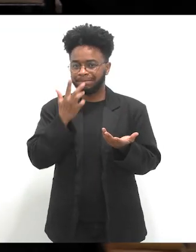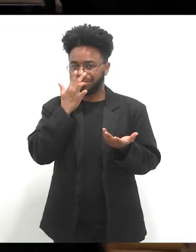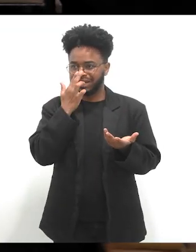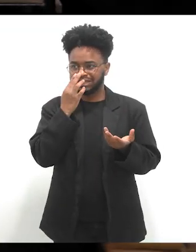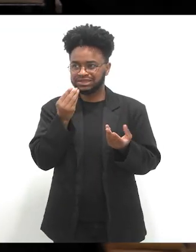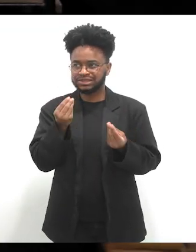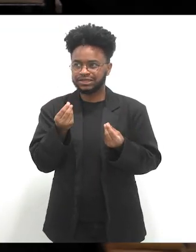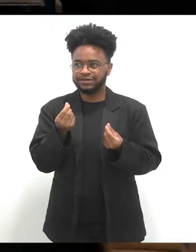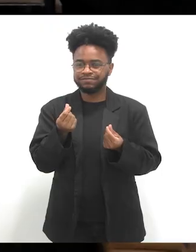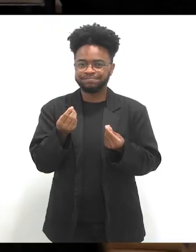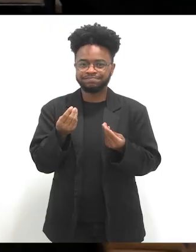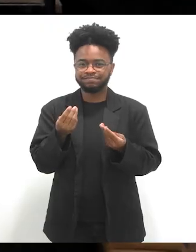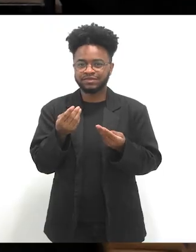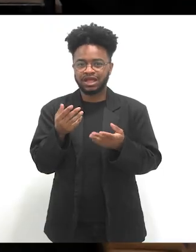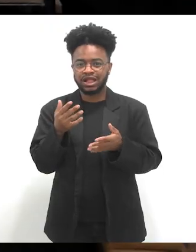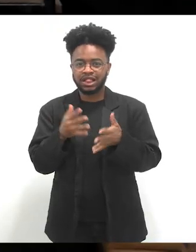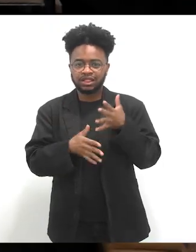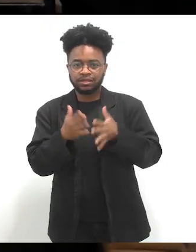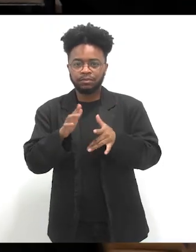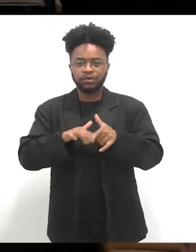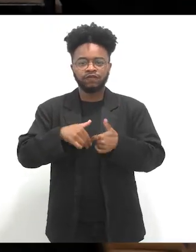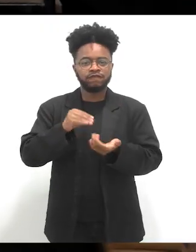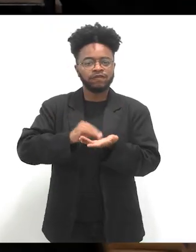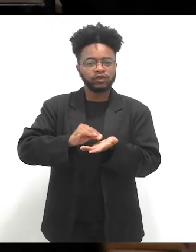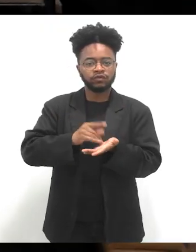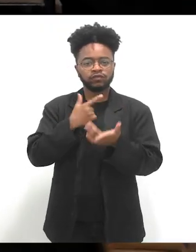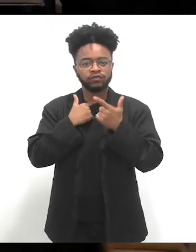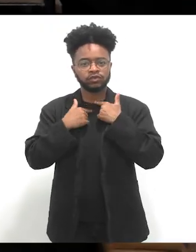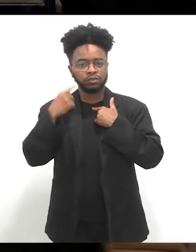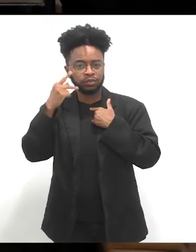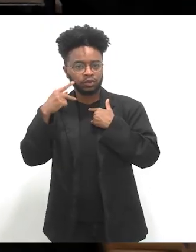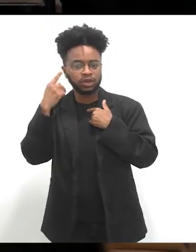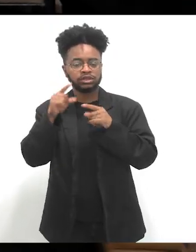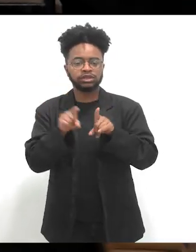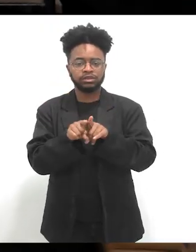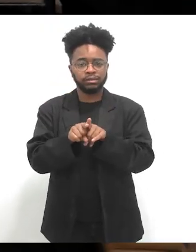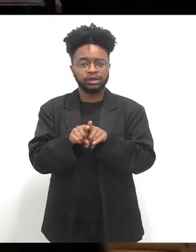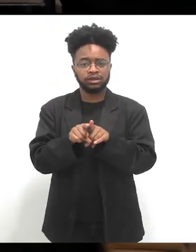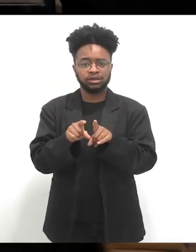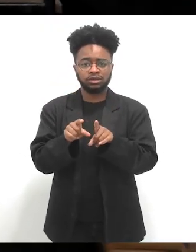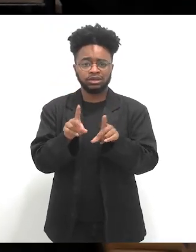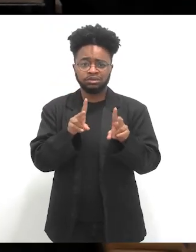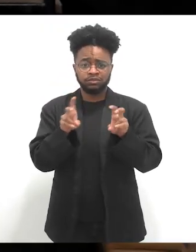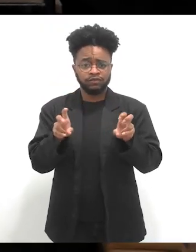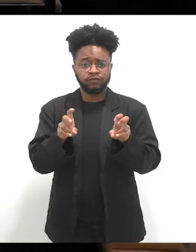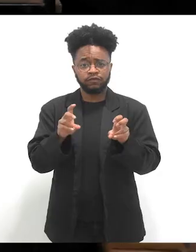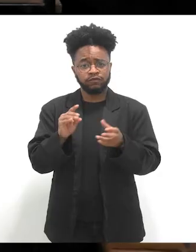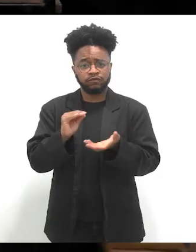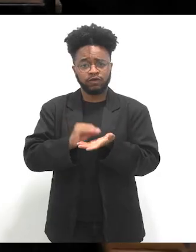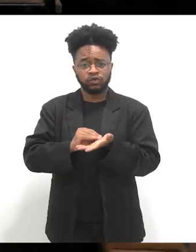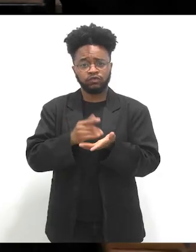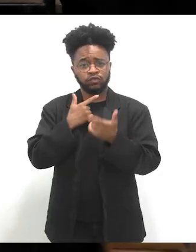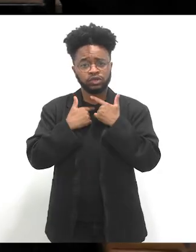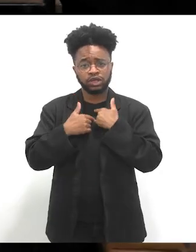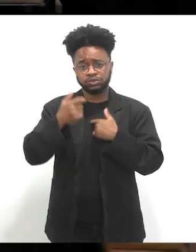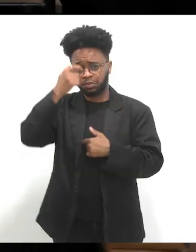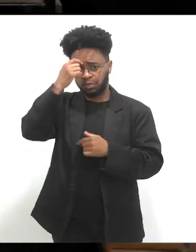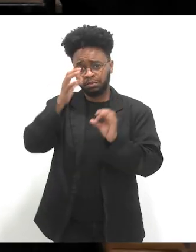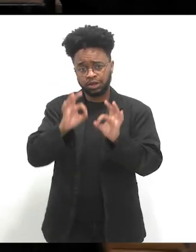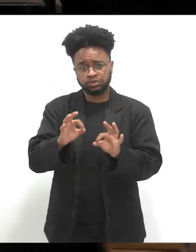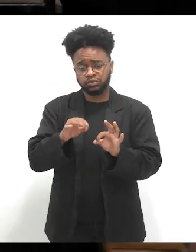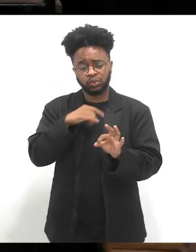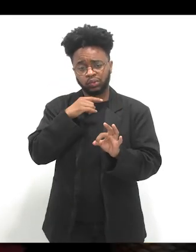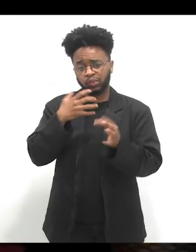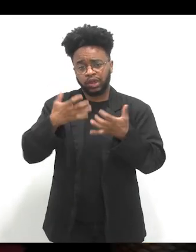um pouco perpassado por uma falta de vontade política e uma questão mesmo de vontade moral. Então, de uma questão